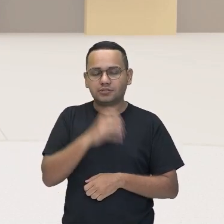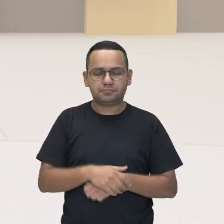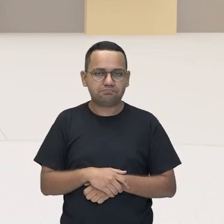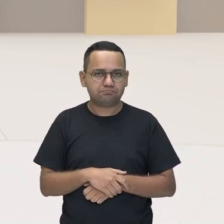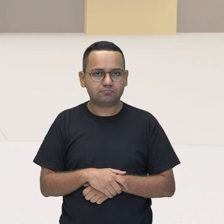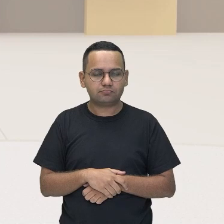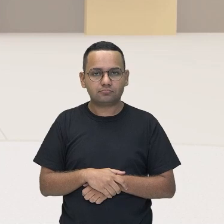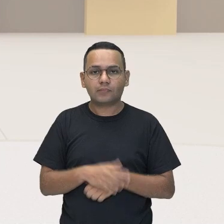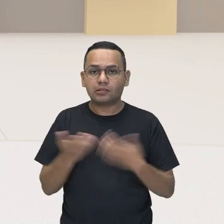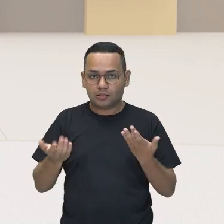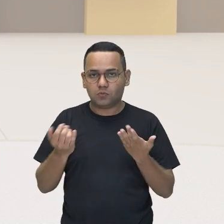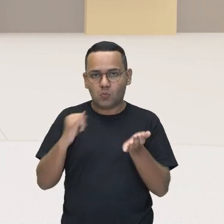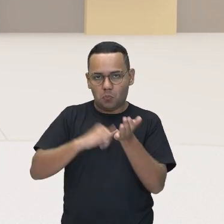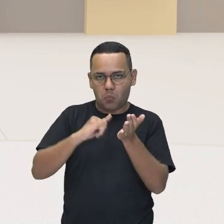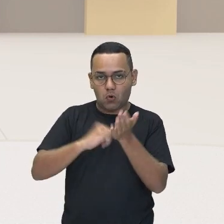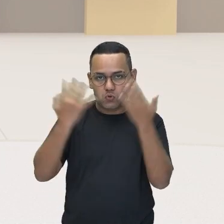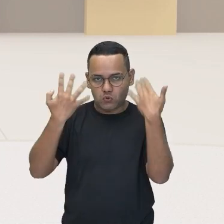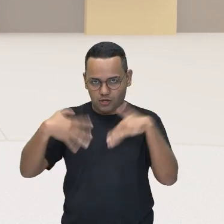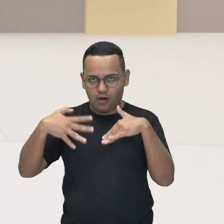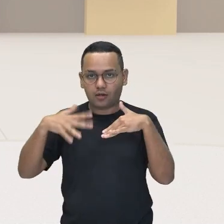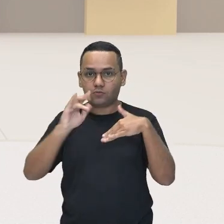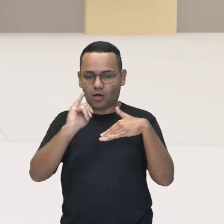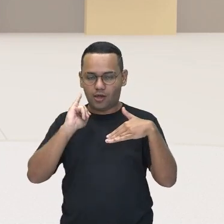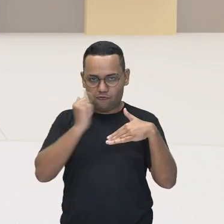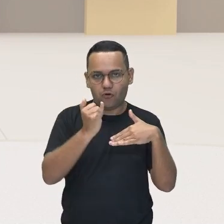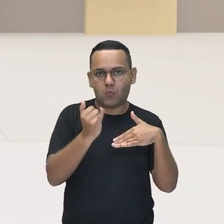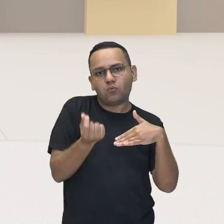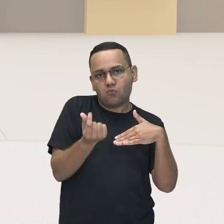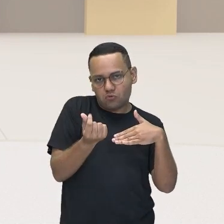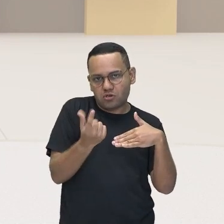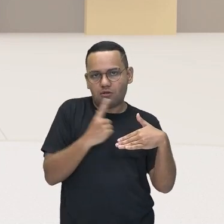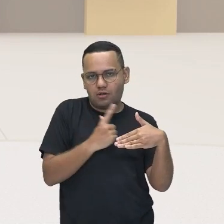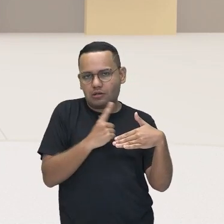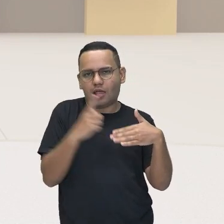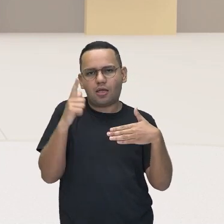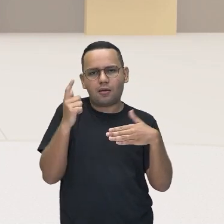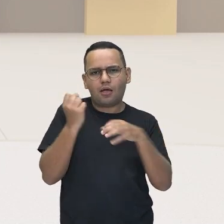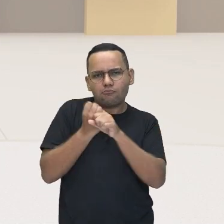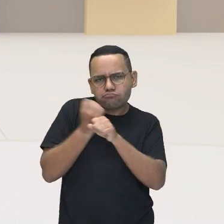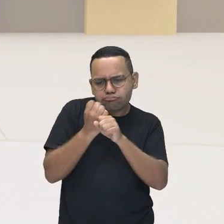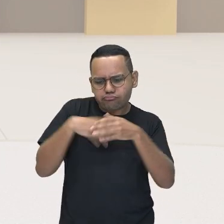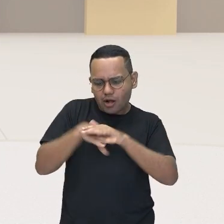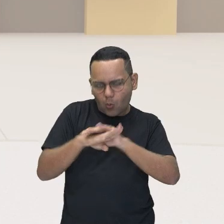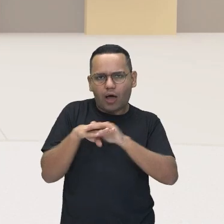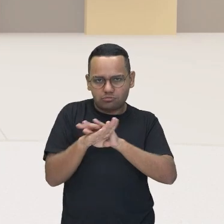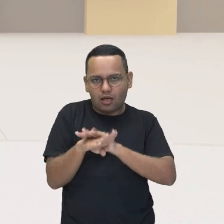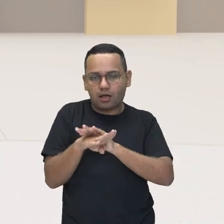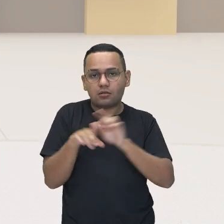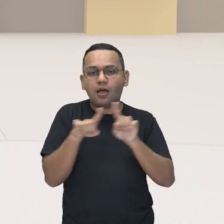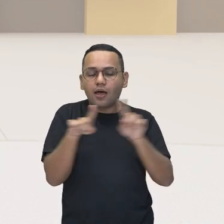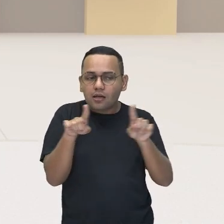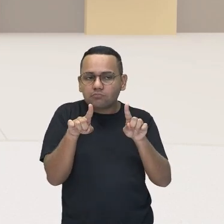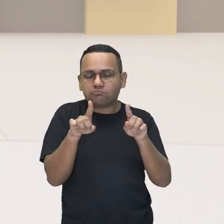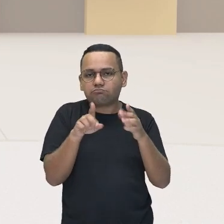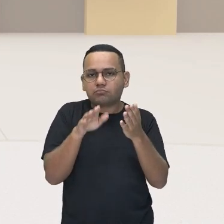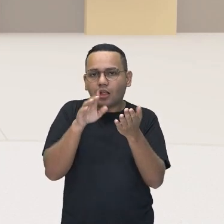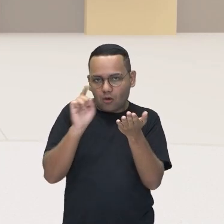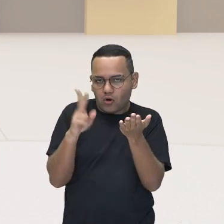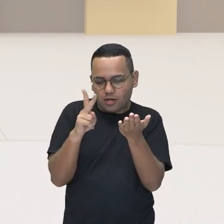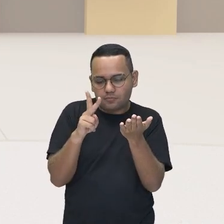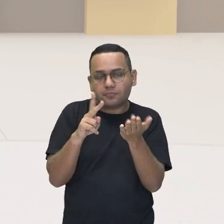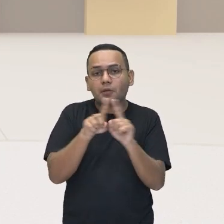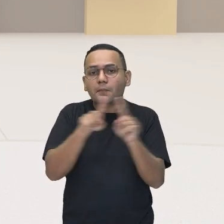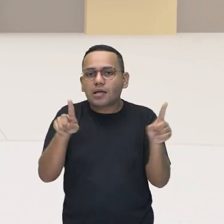renda, e aí na sua declaração de imposto de renda você vai conseguir restituir ali um valor. O que o banco faz?